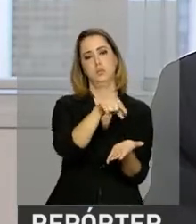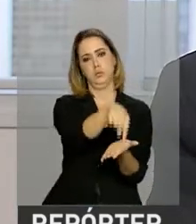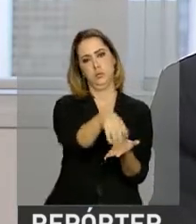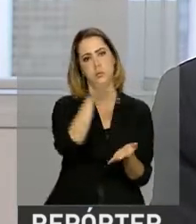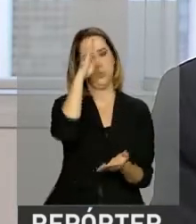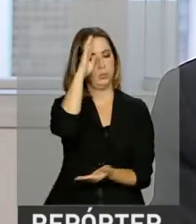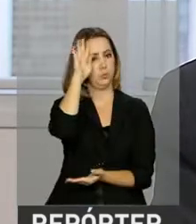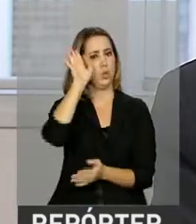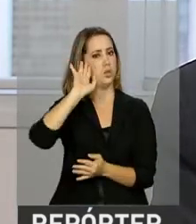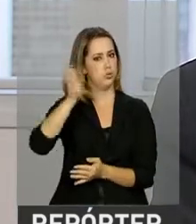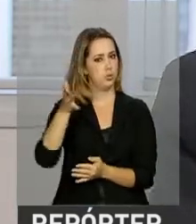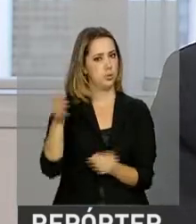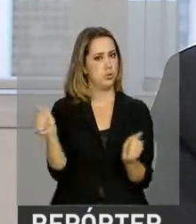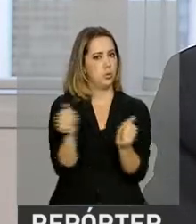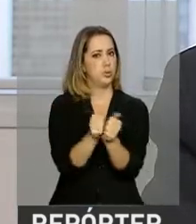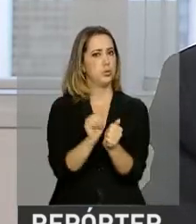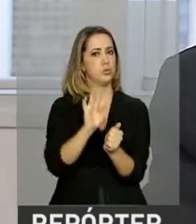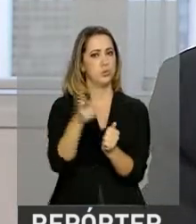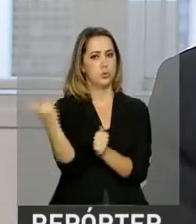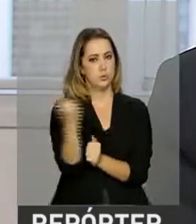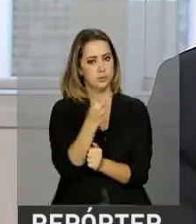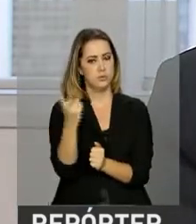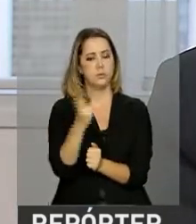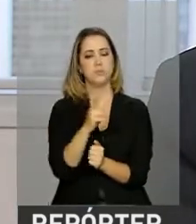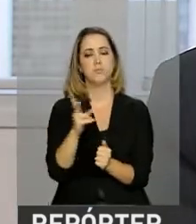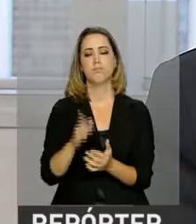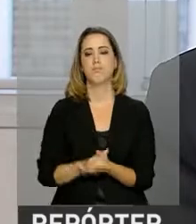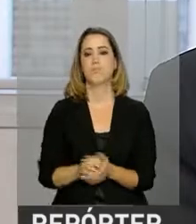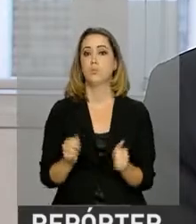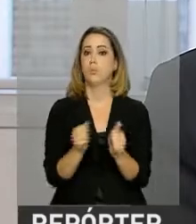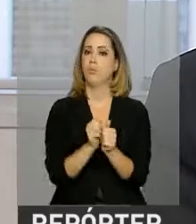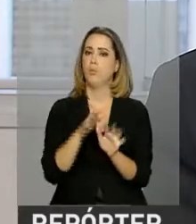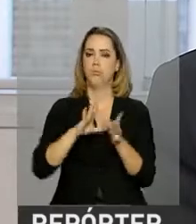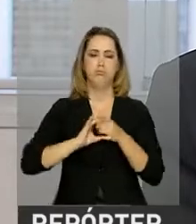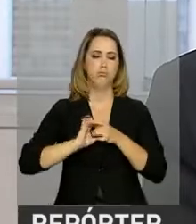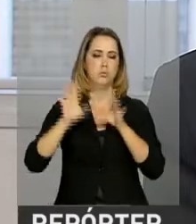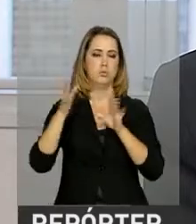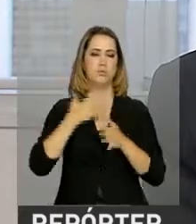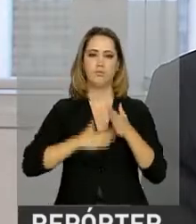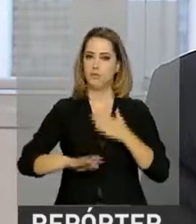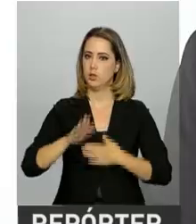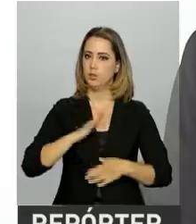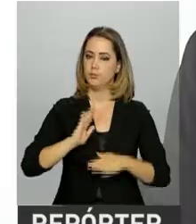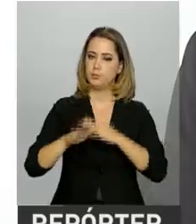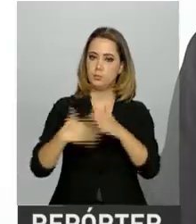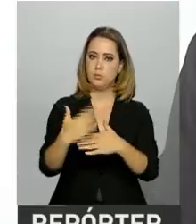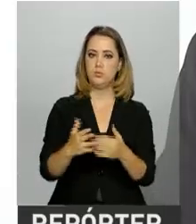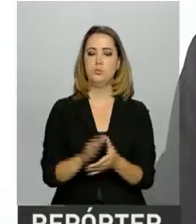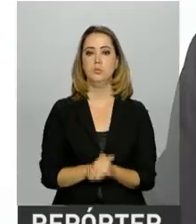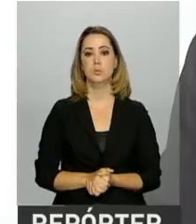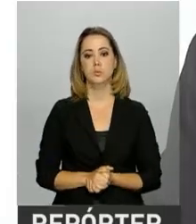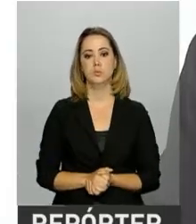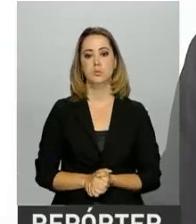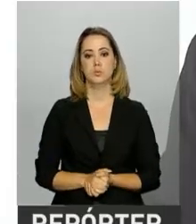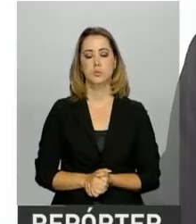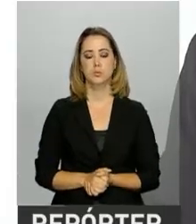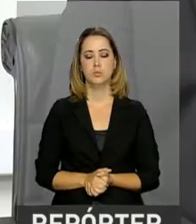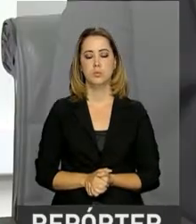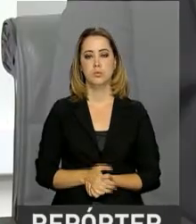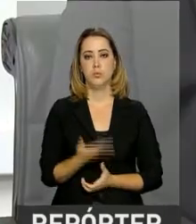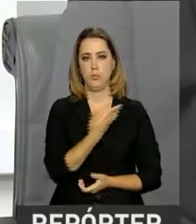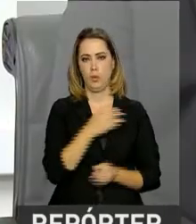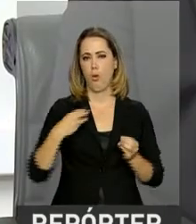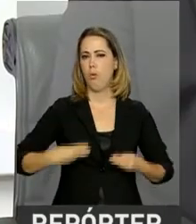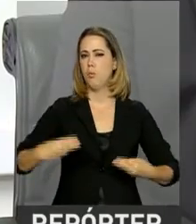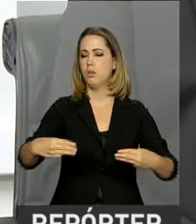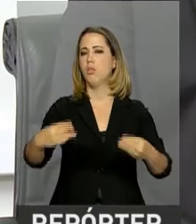processo estagna estão no ensino já faturou dois processos pontos ele fica livre e tranqüilo com esse protesto o ministro da educação garante